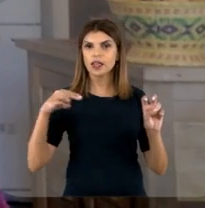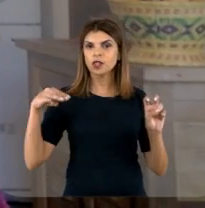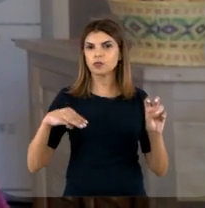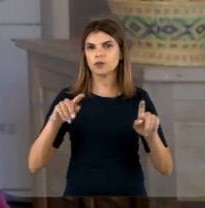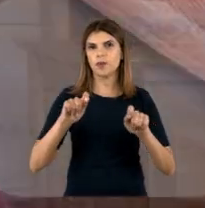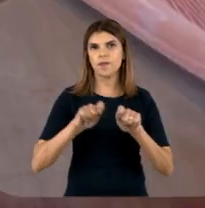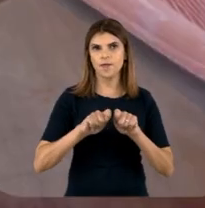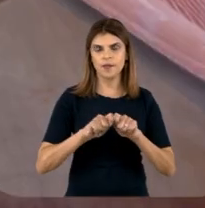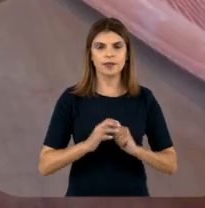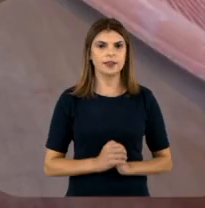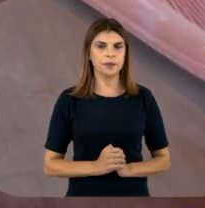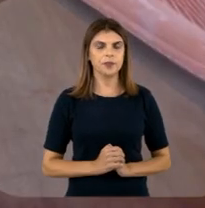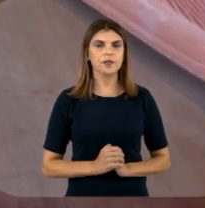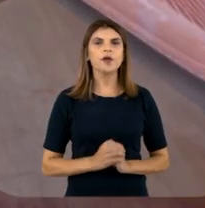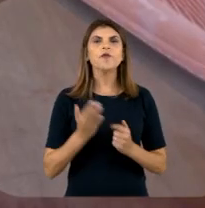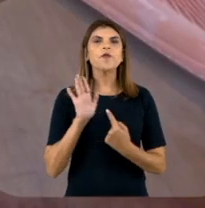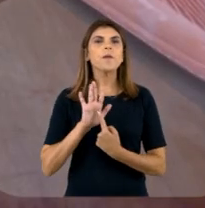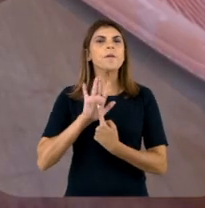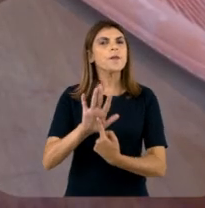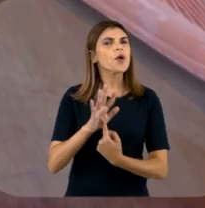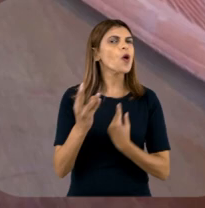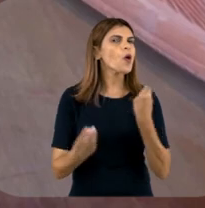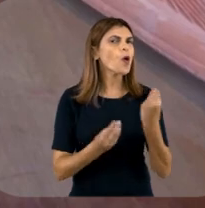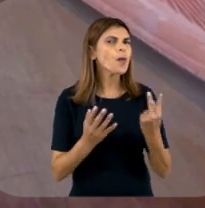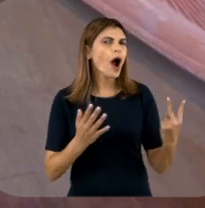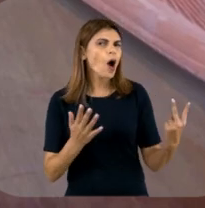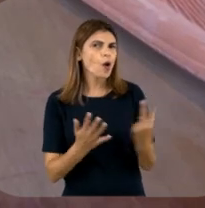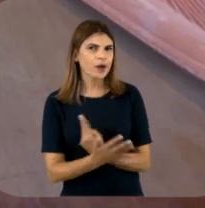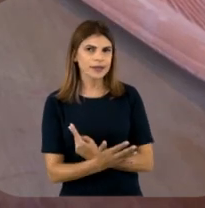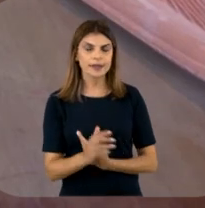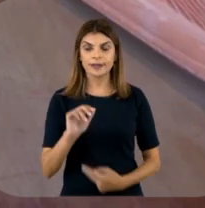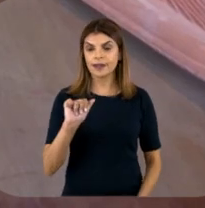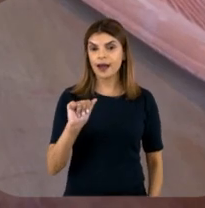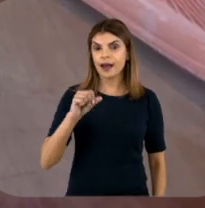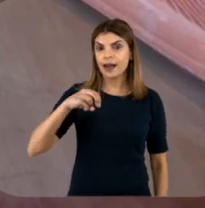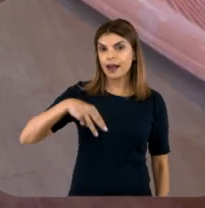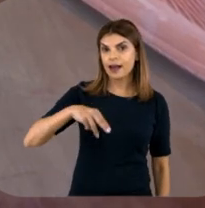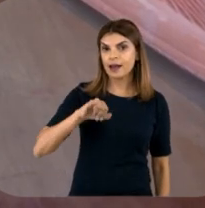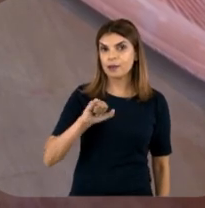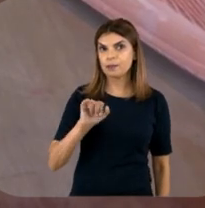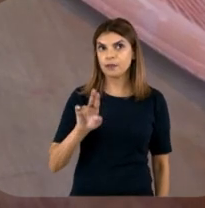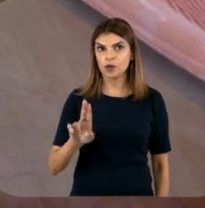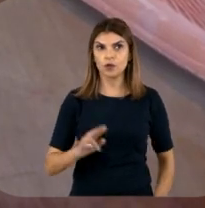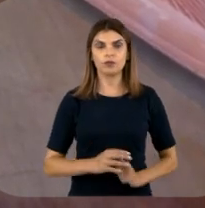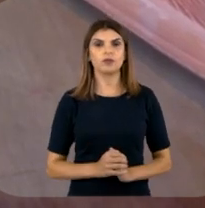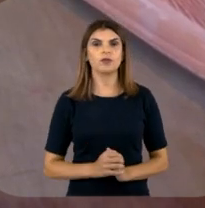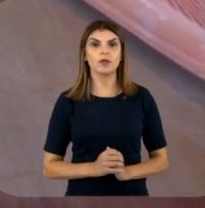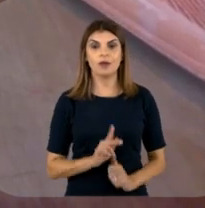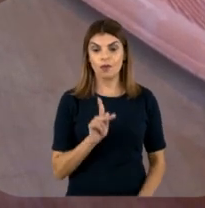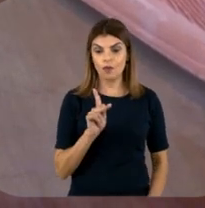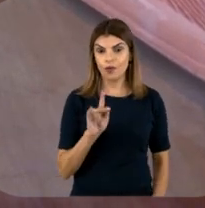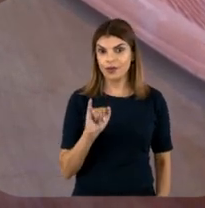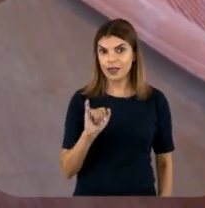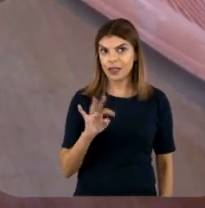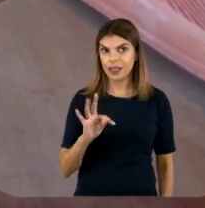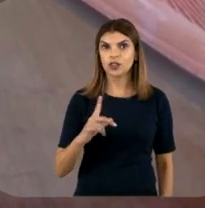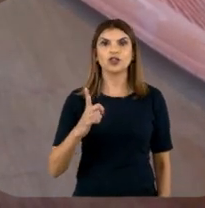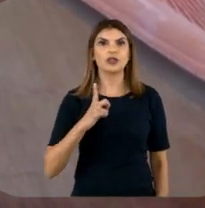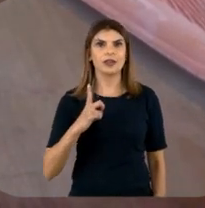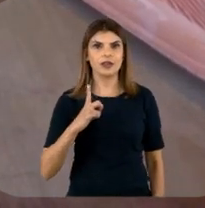para realizá-lo. Bom, então eu vou mostrar para vocês como funciona o AMIU. O kit